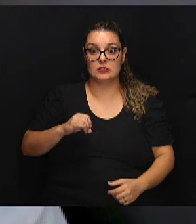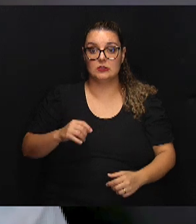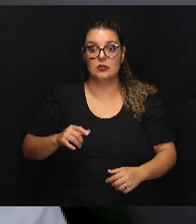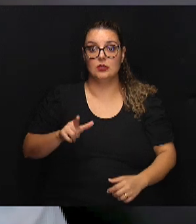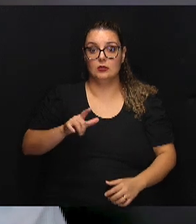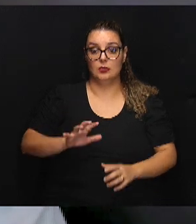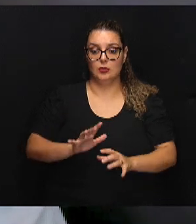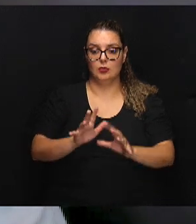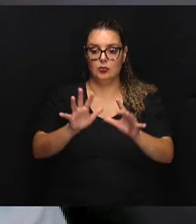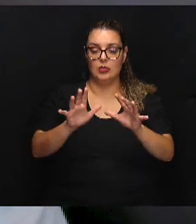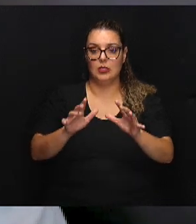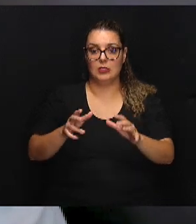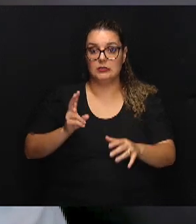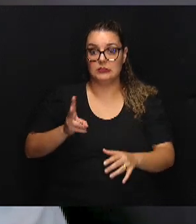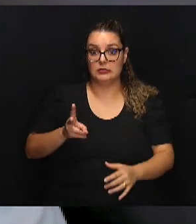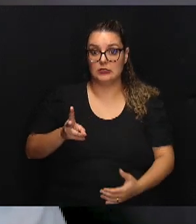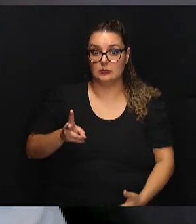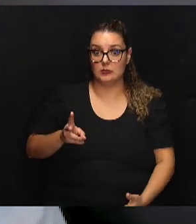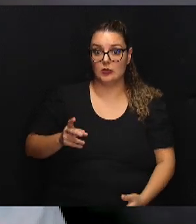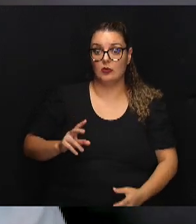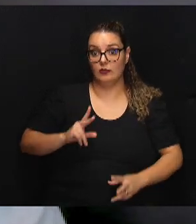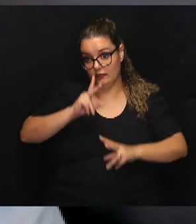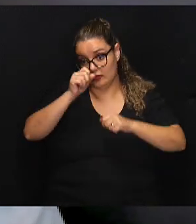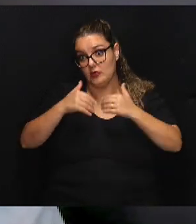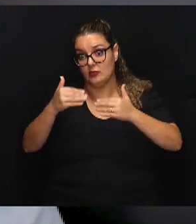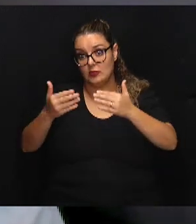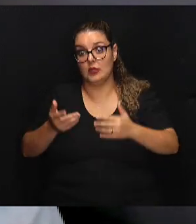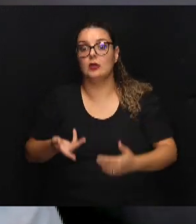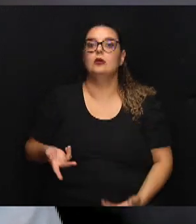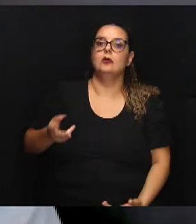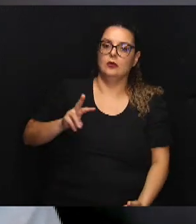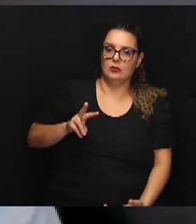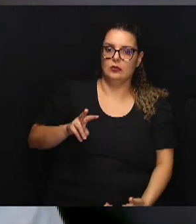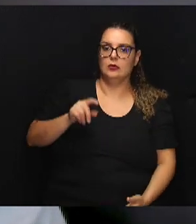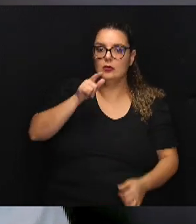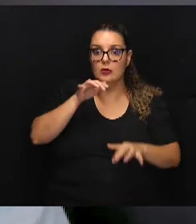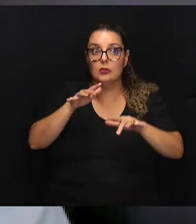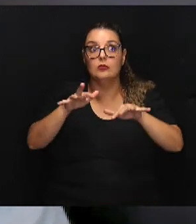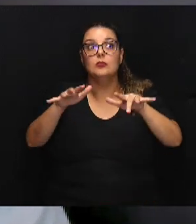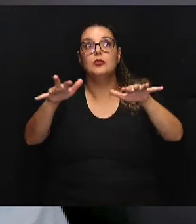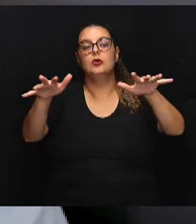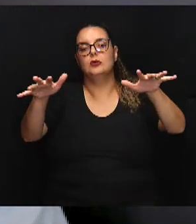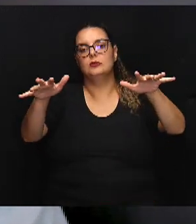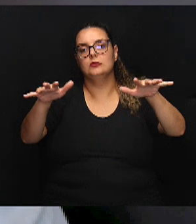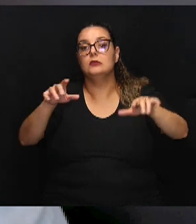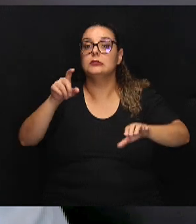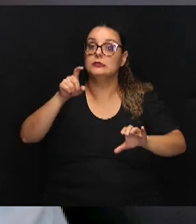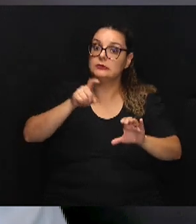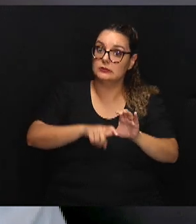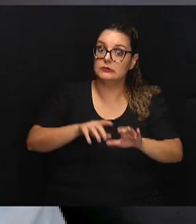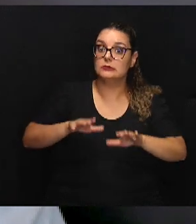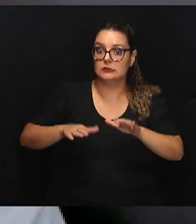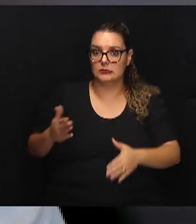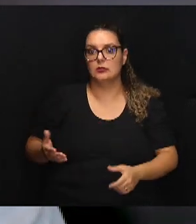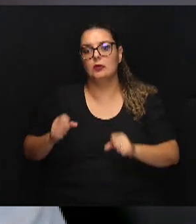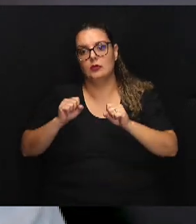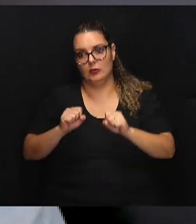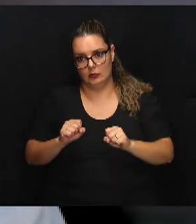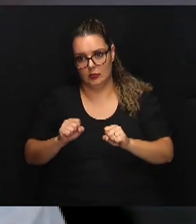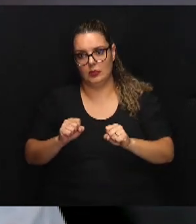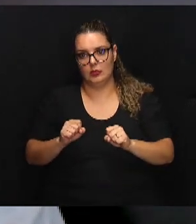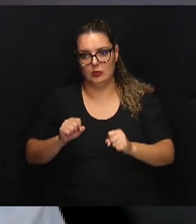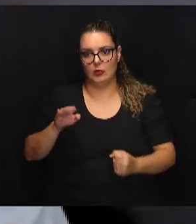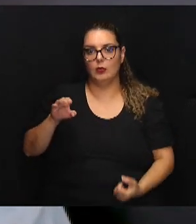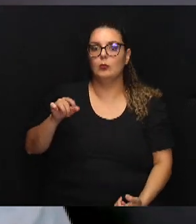muito tempo ou de maneira muito intensa, aí vira o contrário. O ambiente pode ficar muito úmido e, dependendo da situação, pode gerar